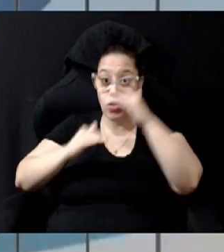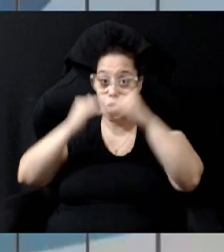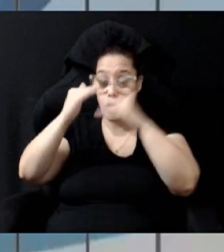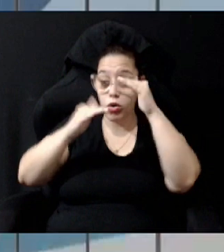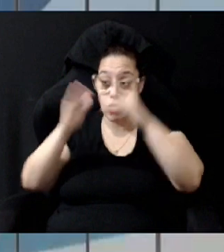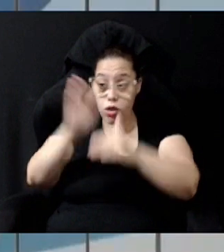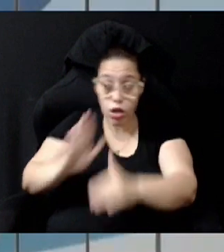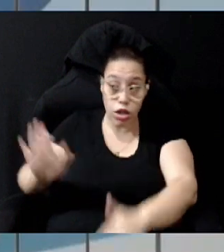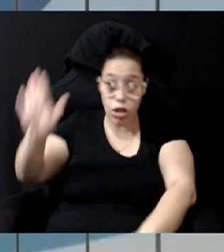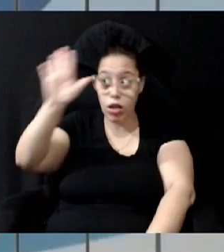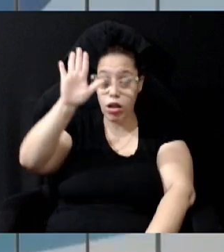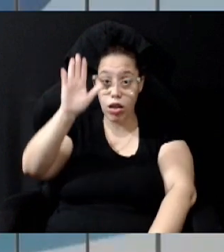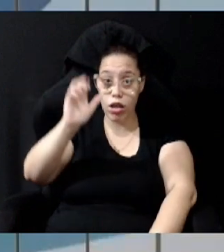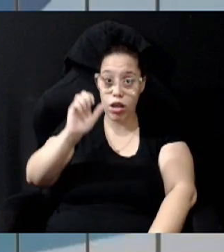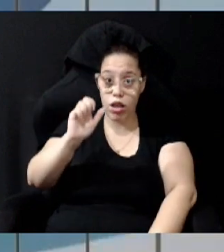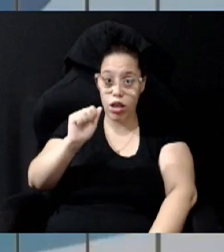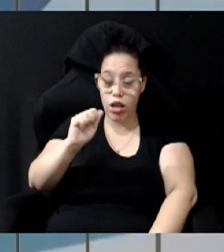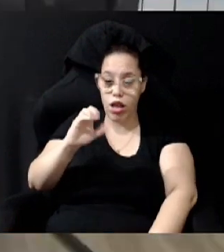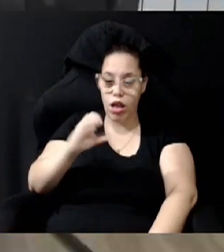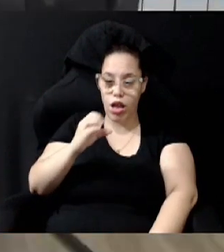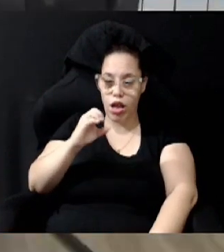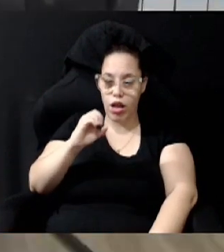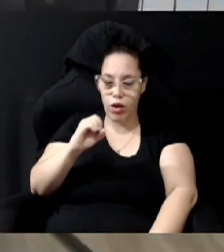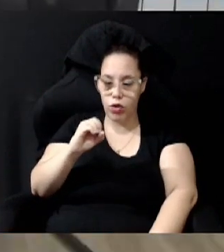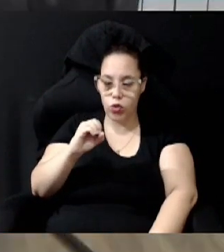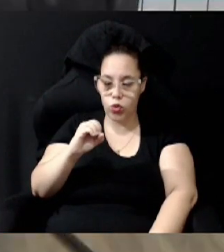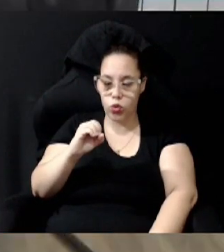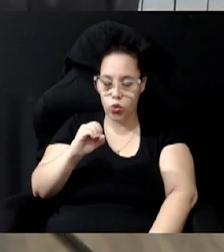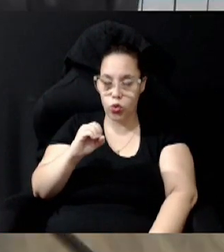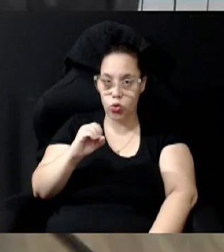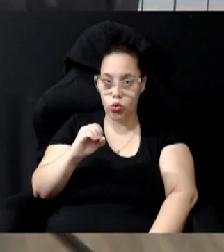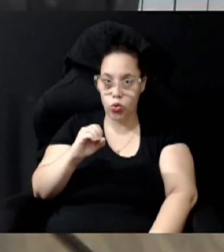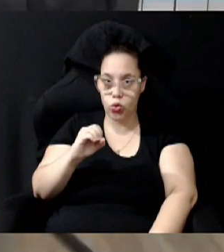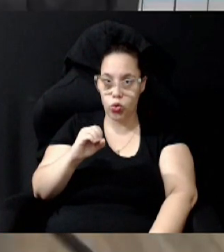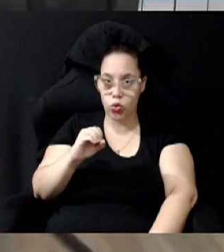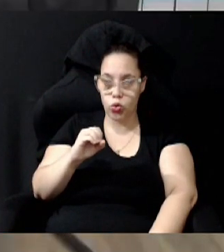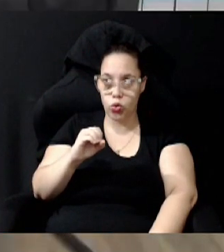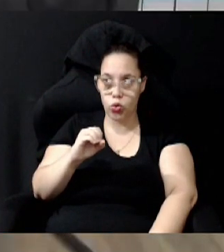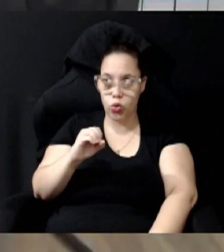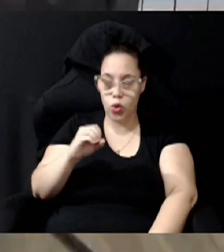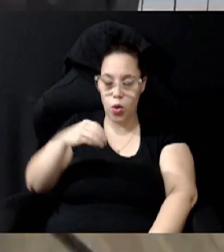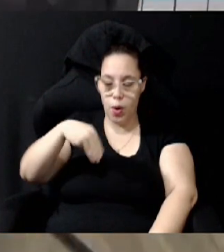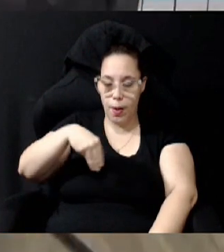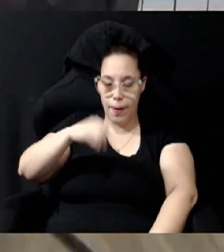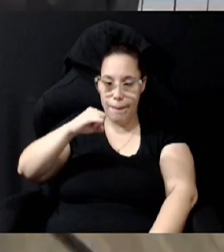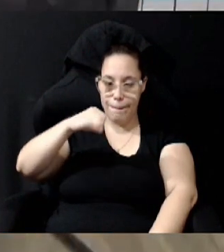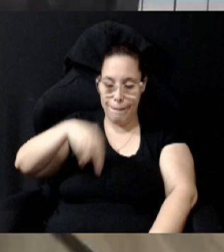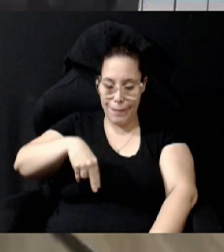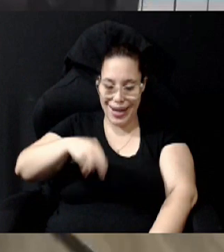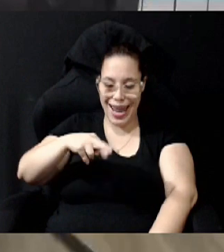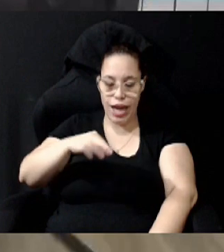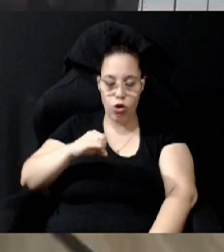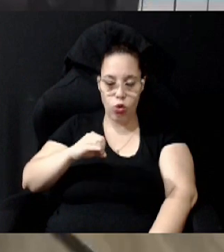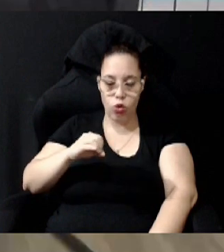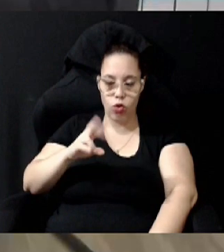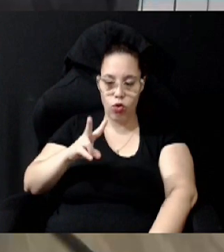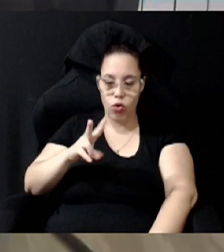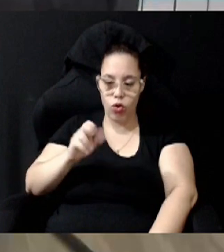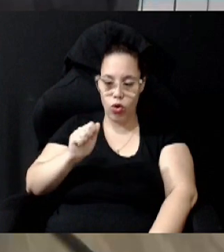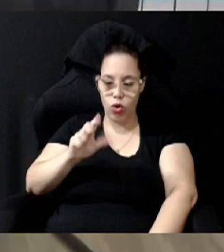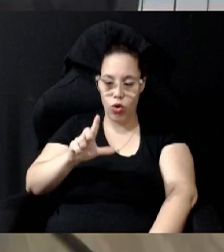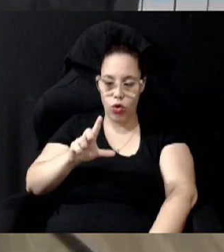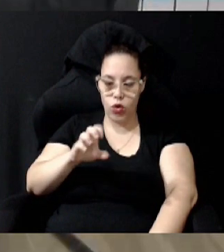Aço, Companhia Siderúrgica Nacional, minério, Vale do Rio Doce, petróleo,